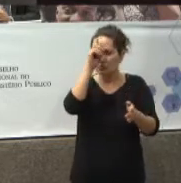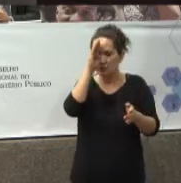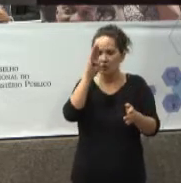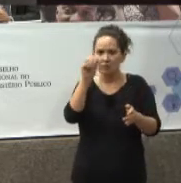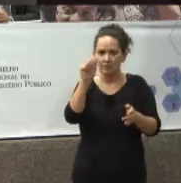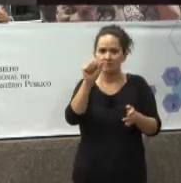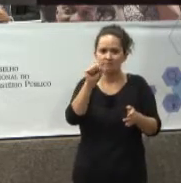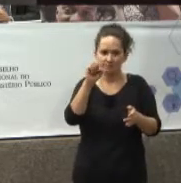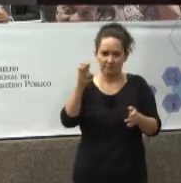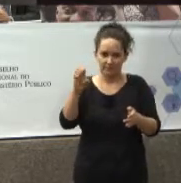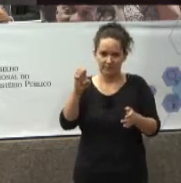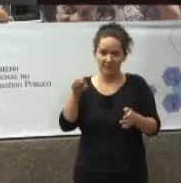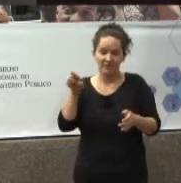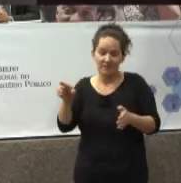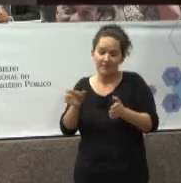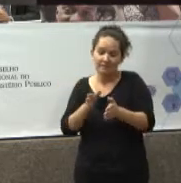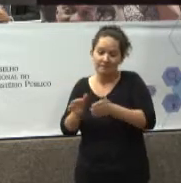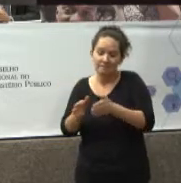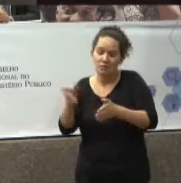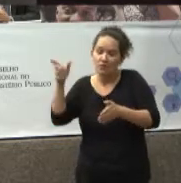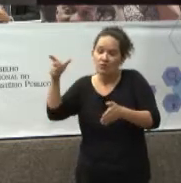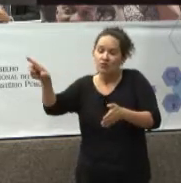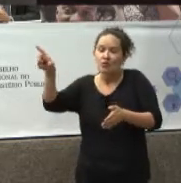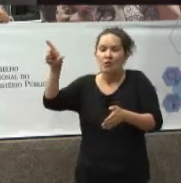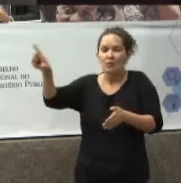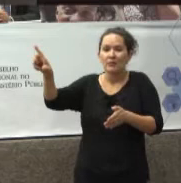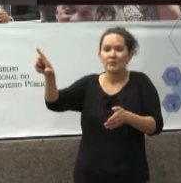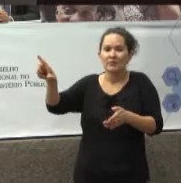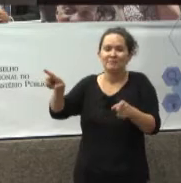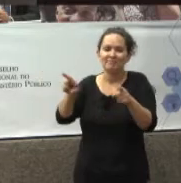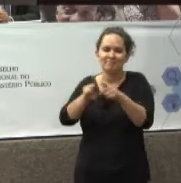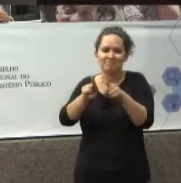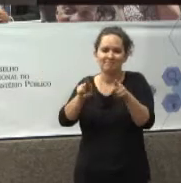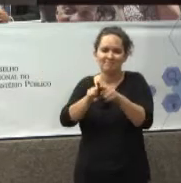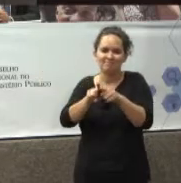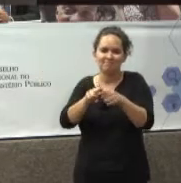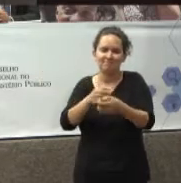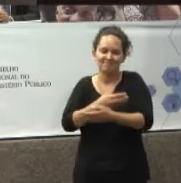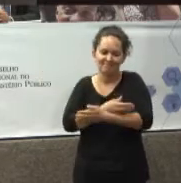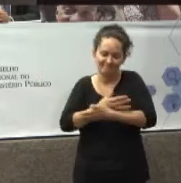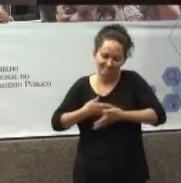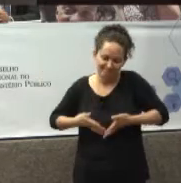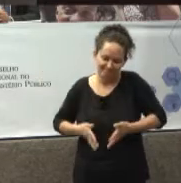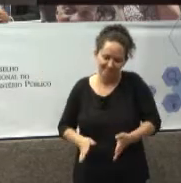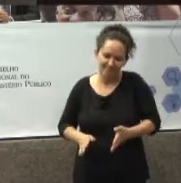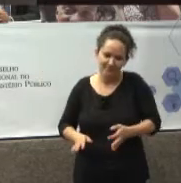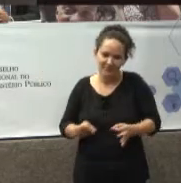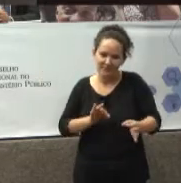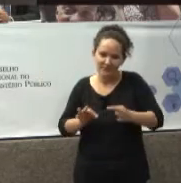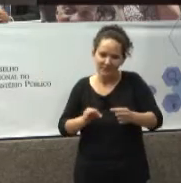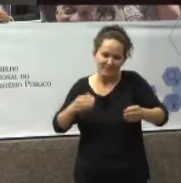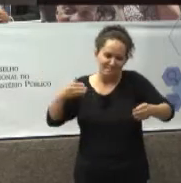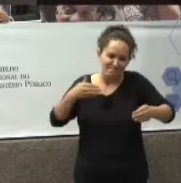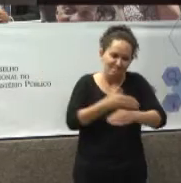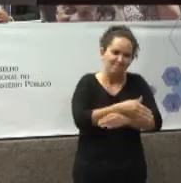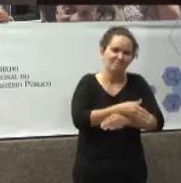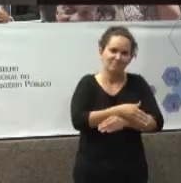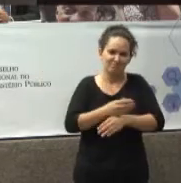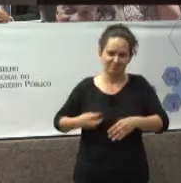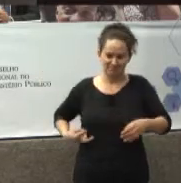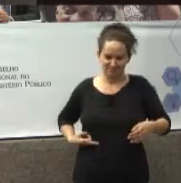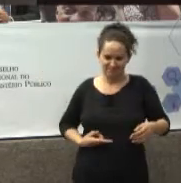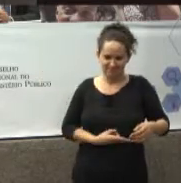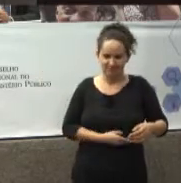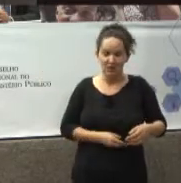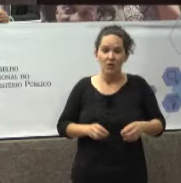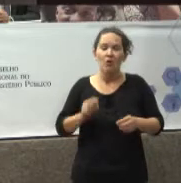e naquele momento tinha uma outra bebezinho recém nascida pronta para entrar para a cirurgia que aconteceu ela foi